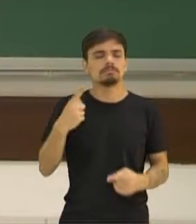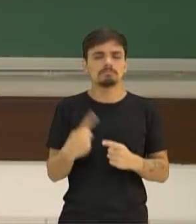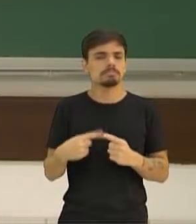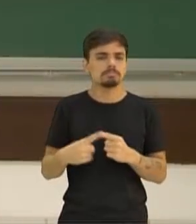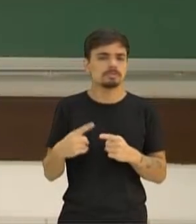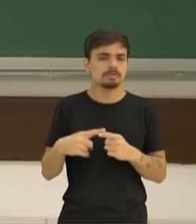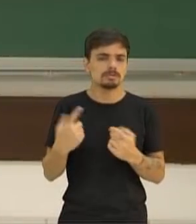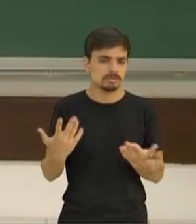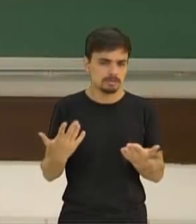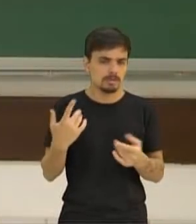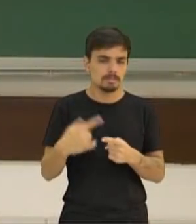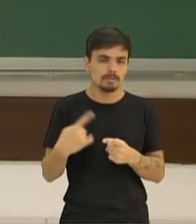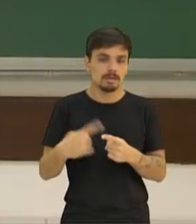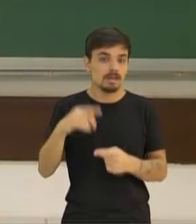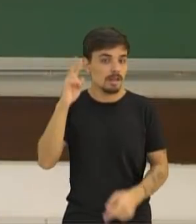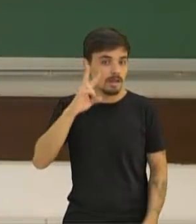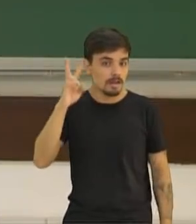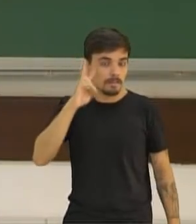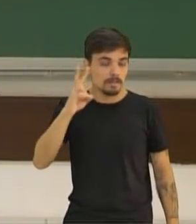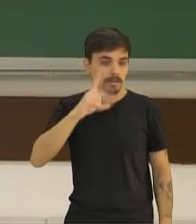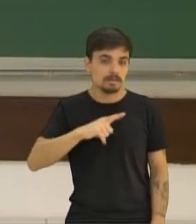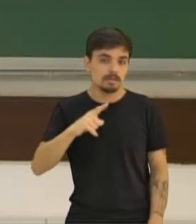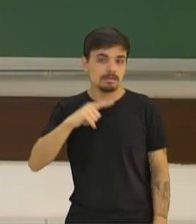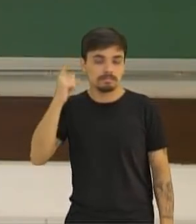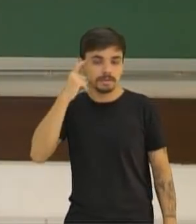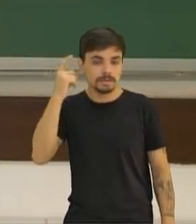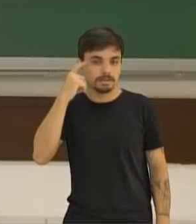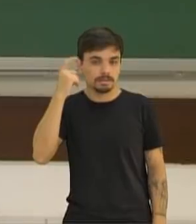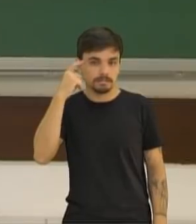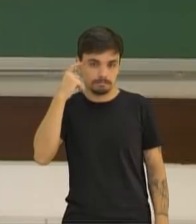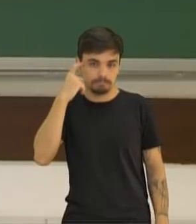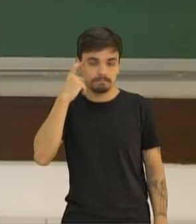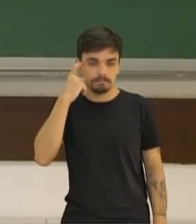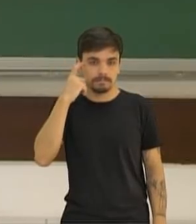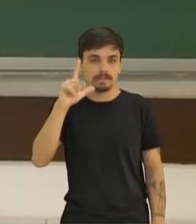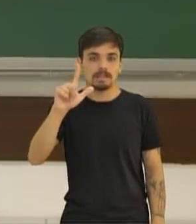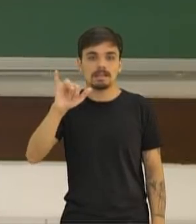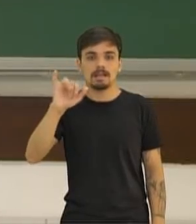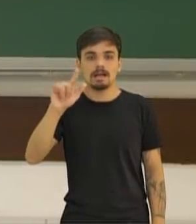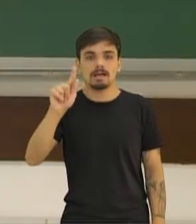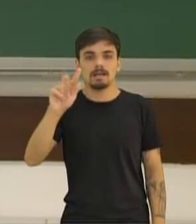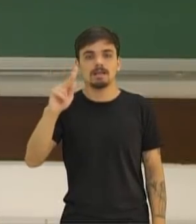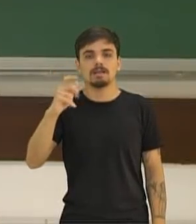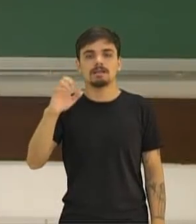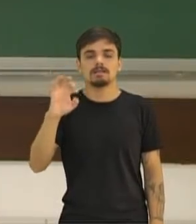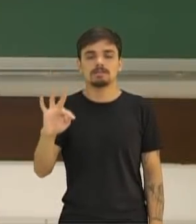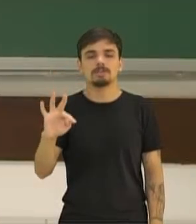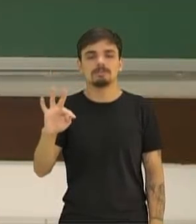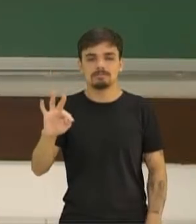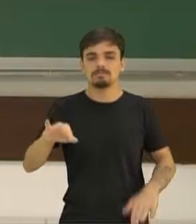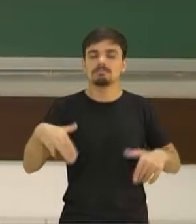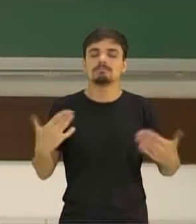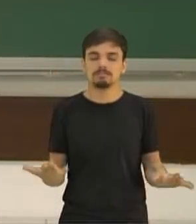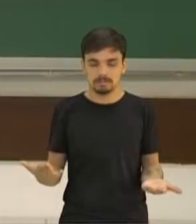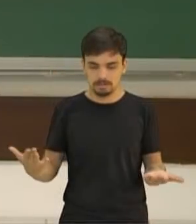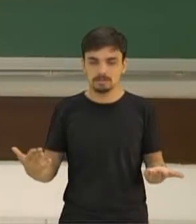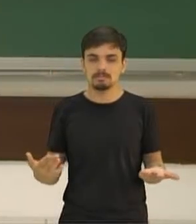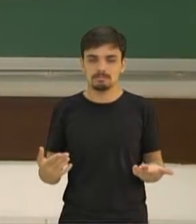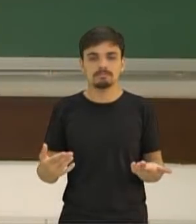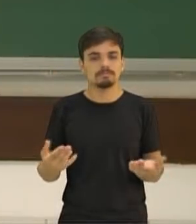pode isso? Porque lembram? Pense light. Então, eu já tenho